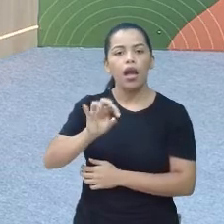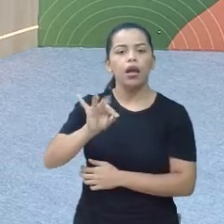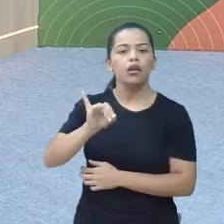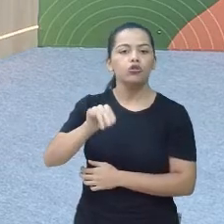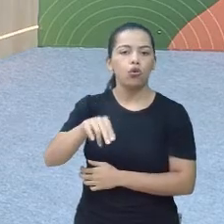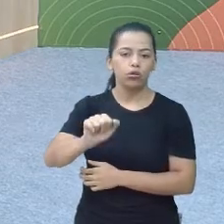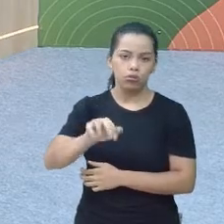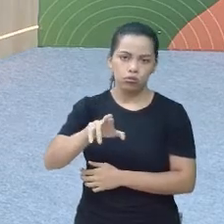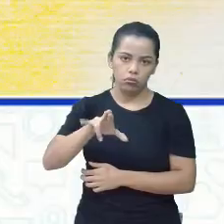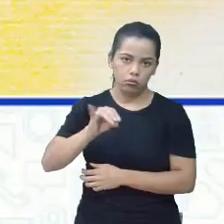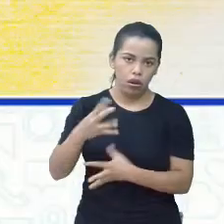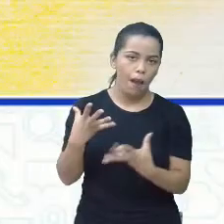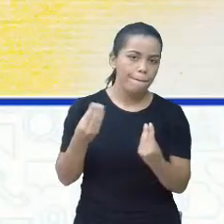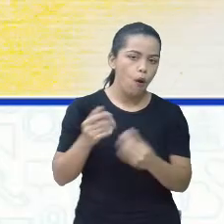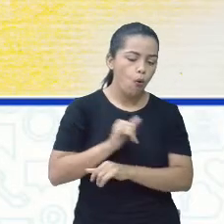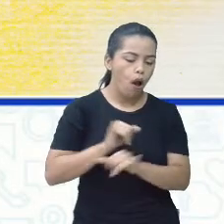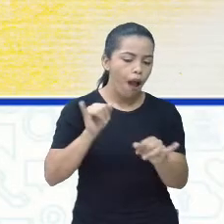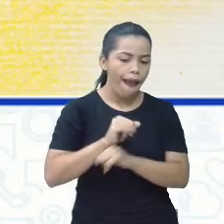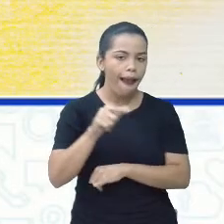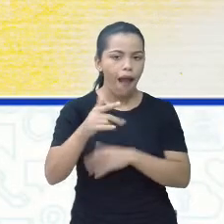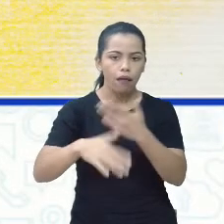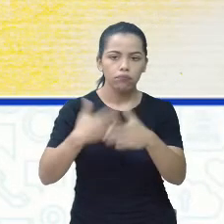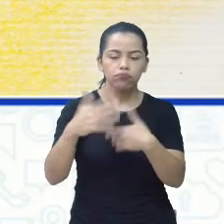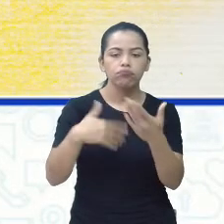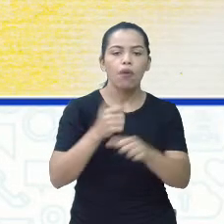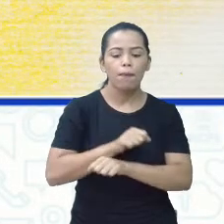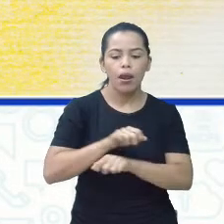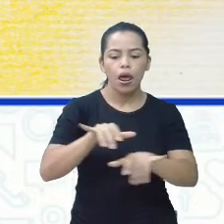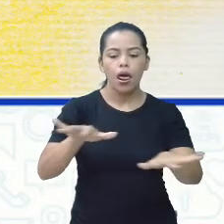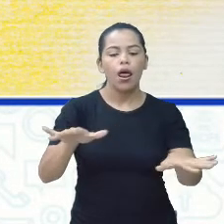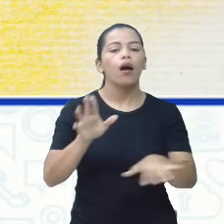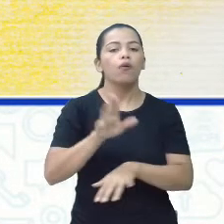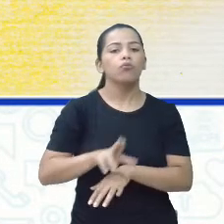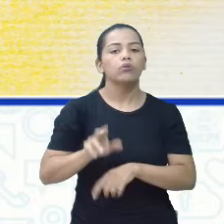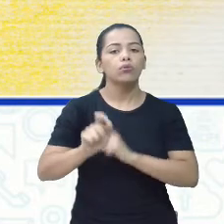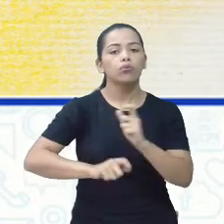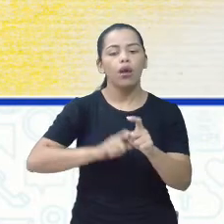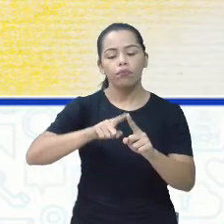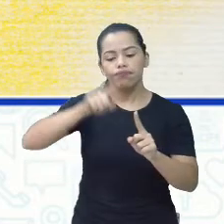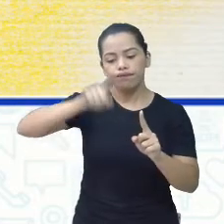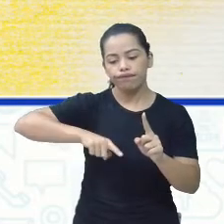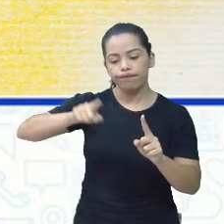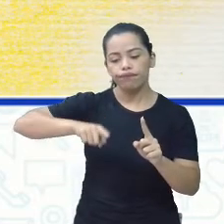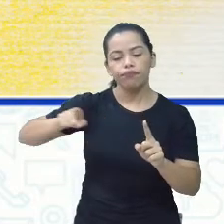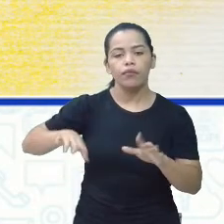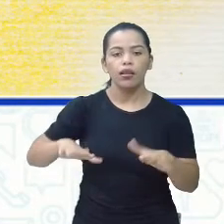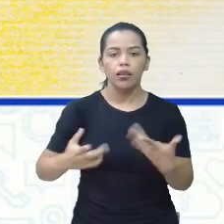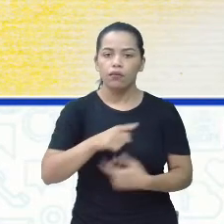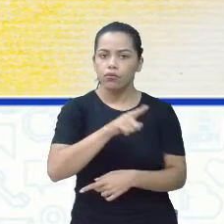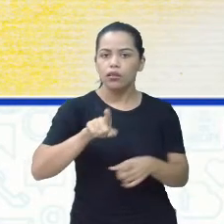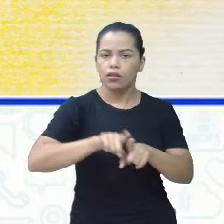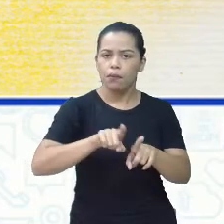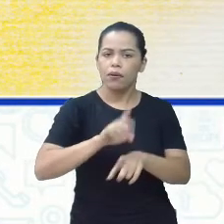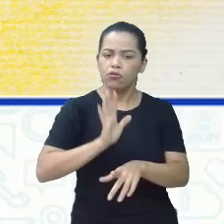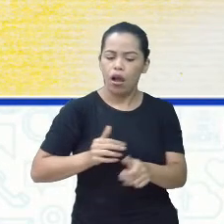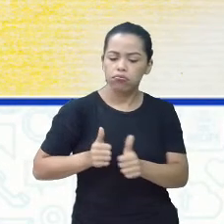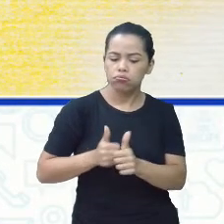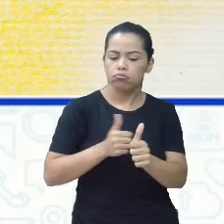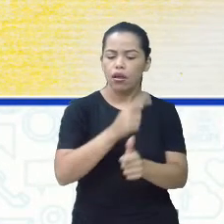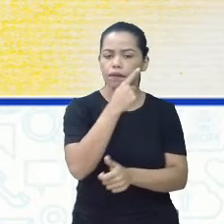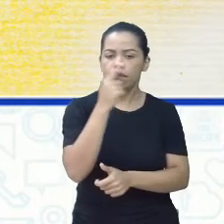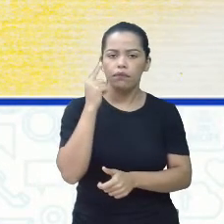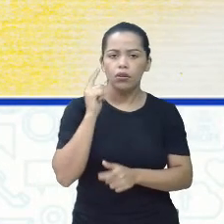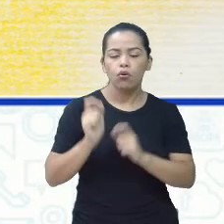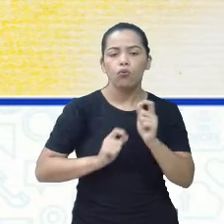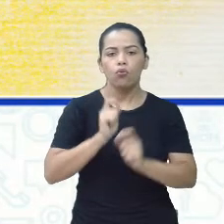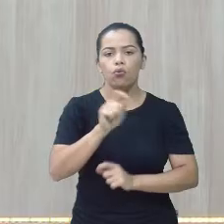Muitas dessas informações são passadas ao público por meio de gráficos, né? Vocês aí também já acompanharam. Sabem que os